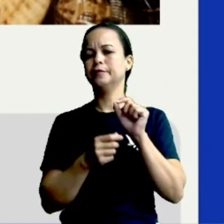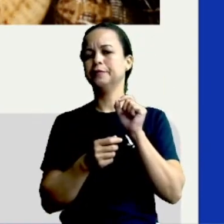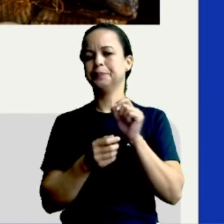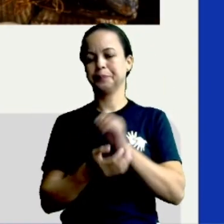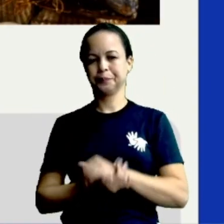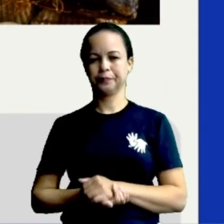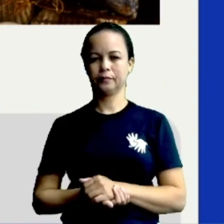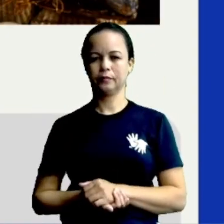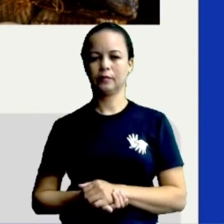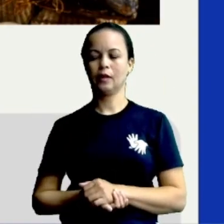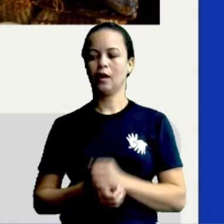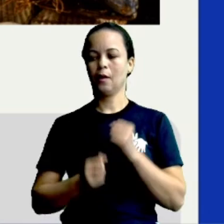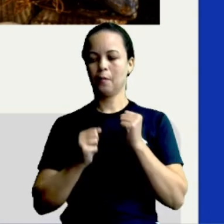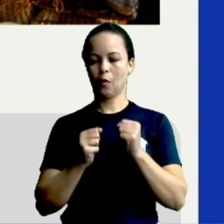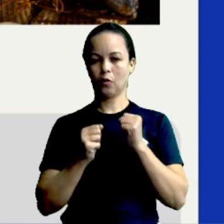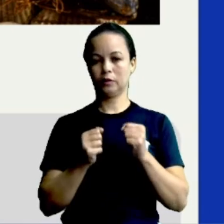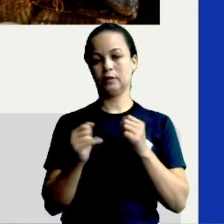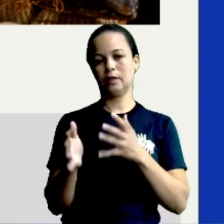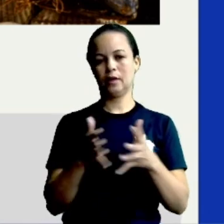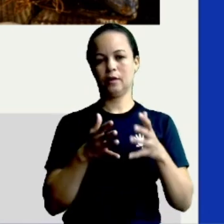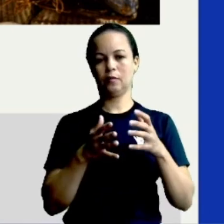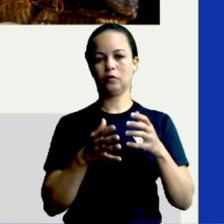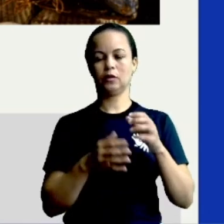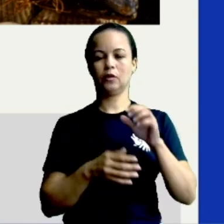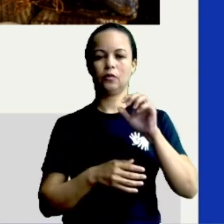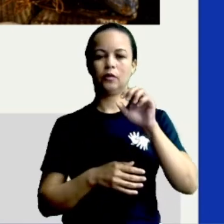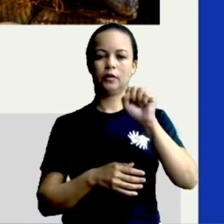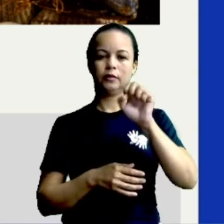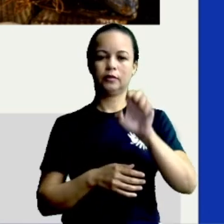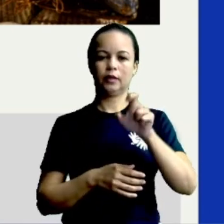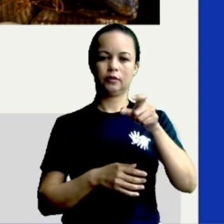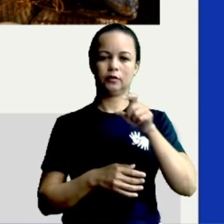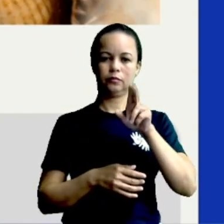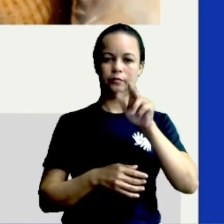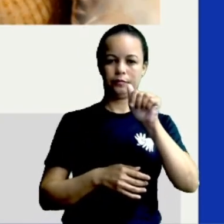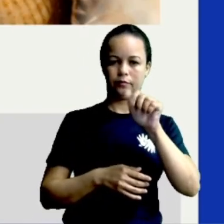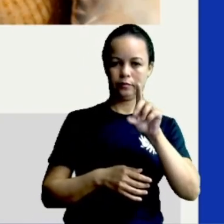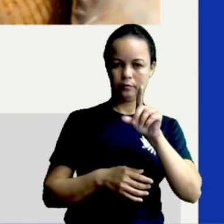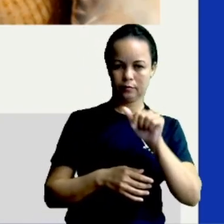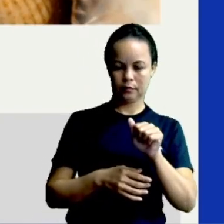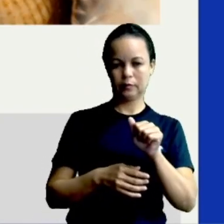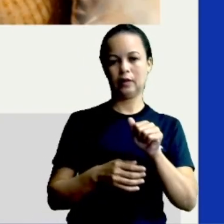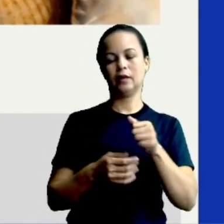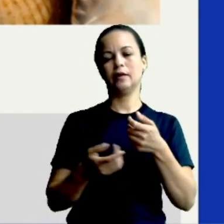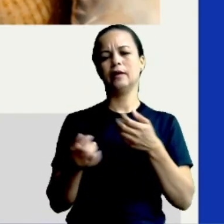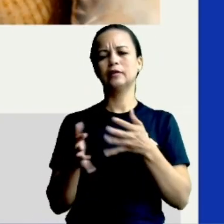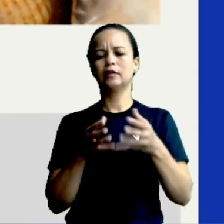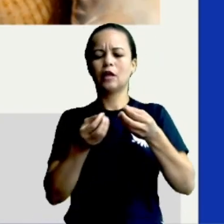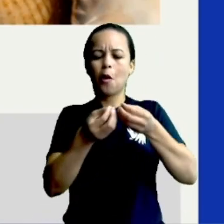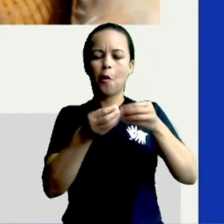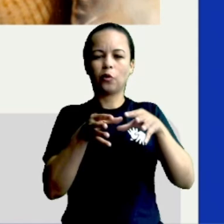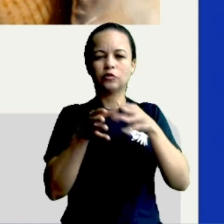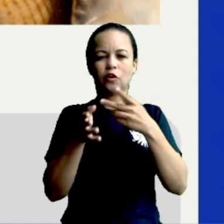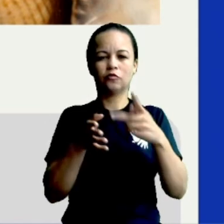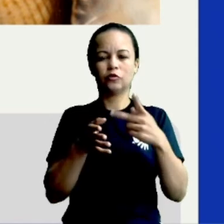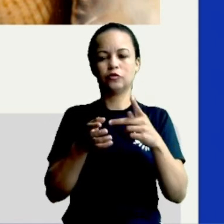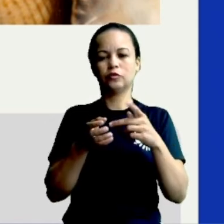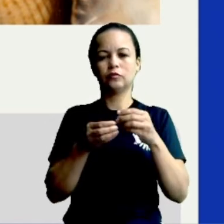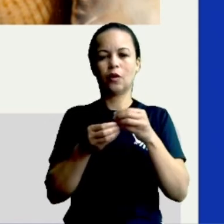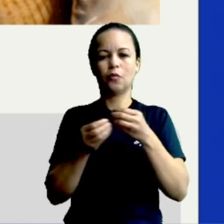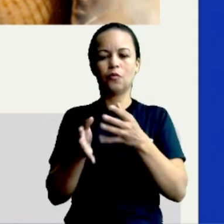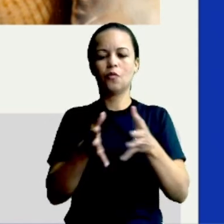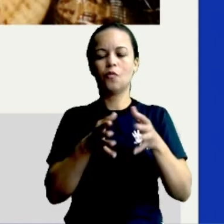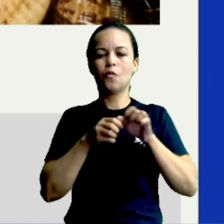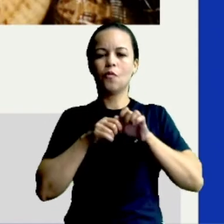que tanto pode a reprodução sexuada, mas também no ambiente aquático, os espermatozoides e os óvulos são